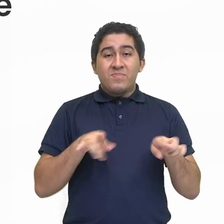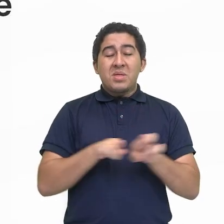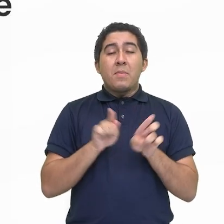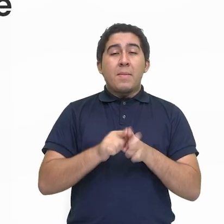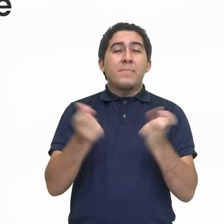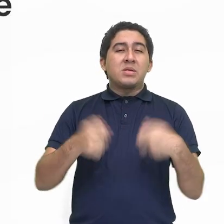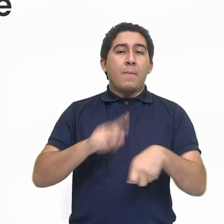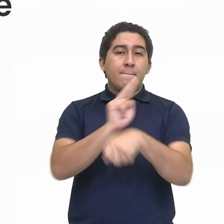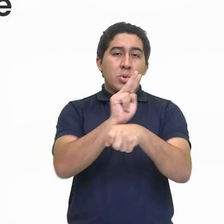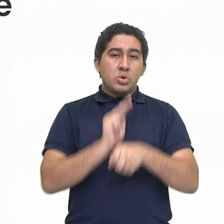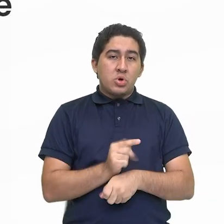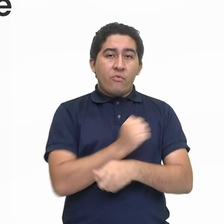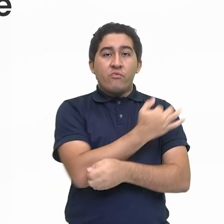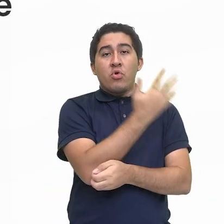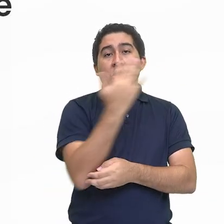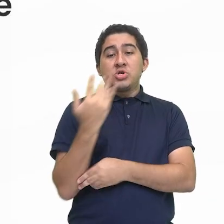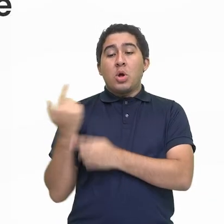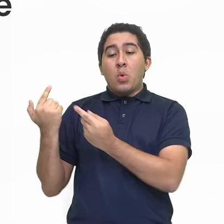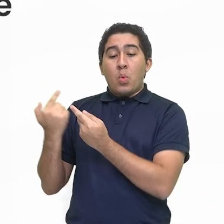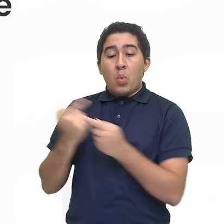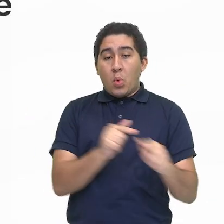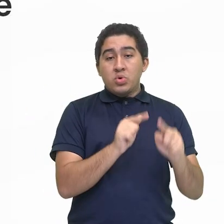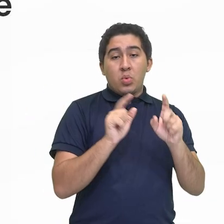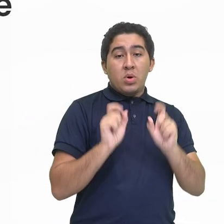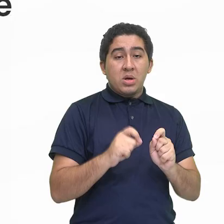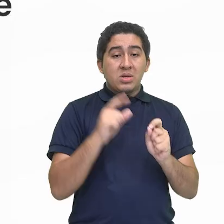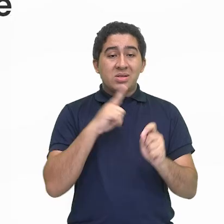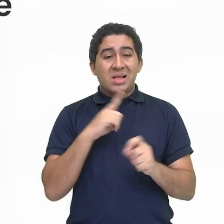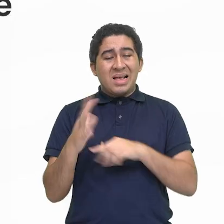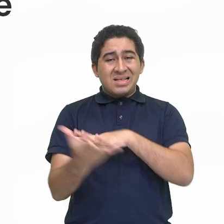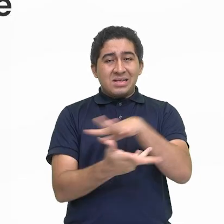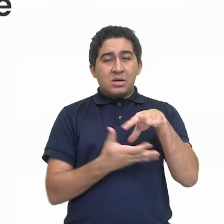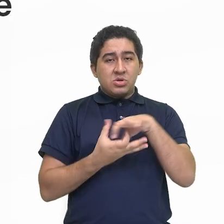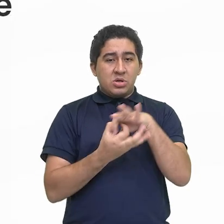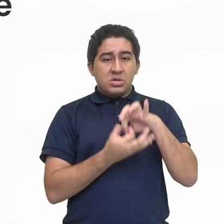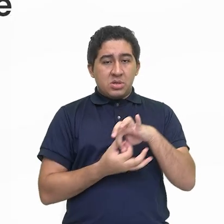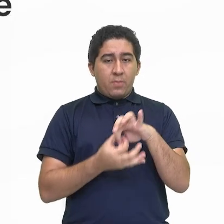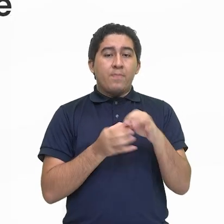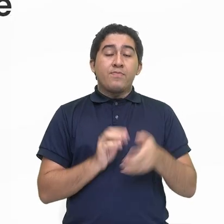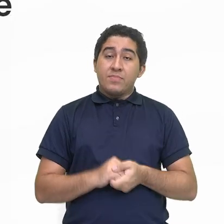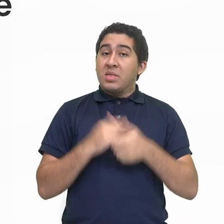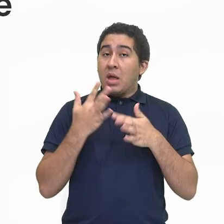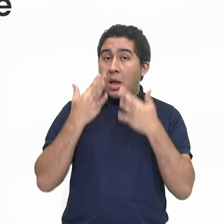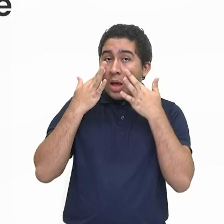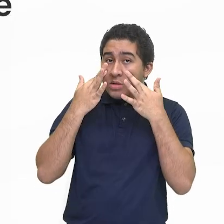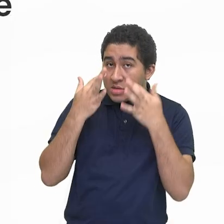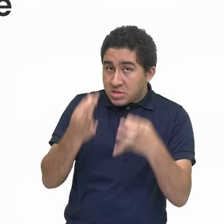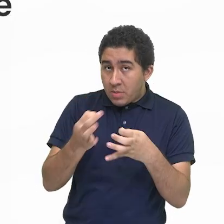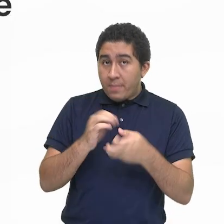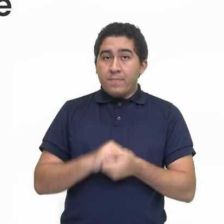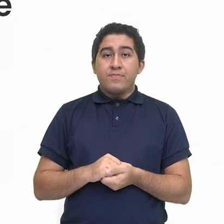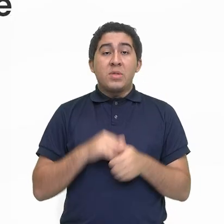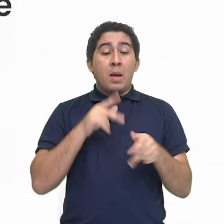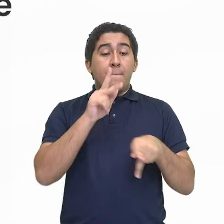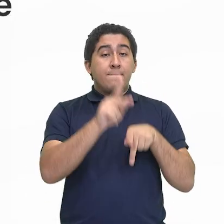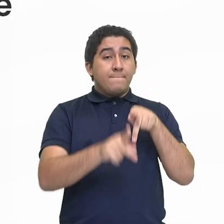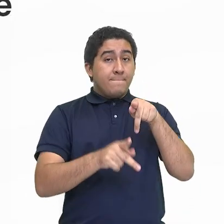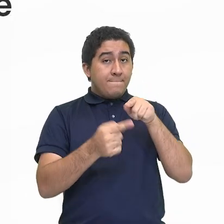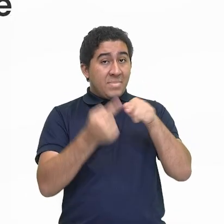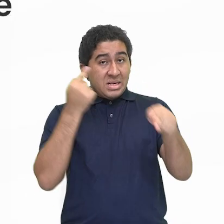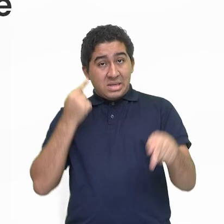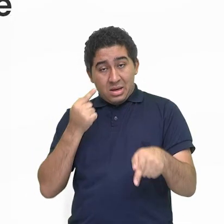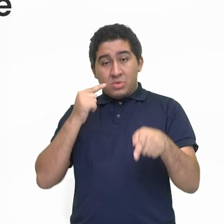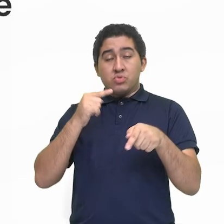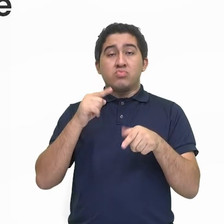preciso proteger a floresta contra a chamada internacionalização. Vejam bem, tá, gente? Desde aquela época, segunda